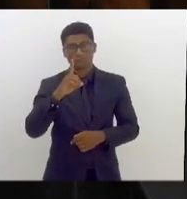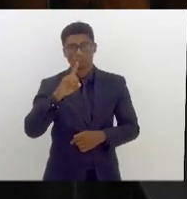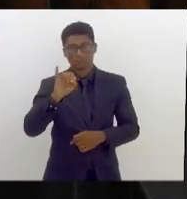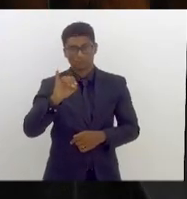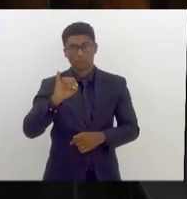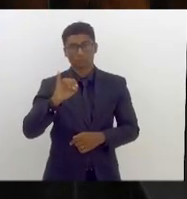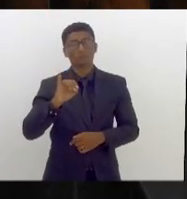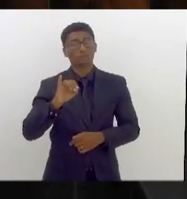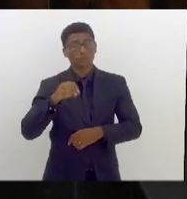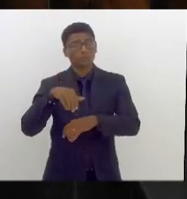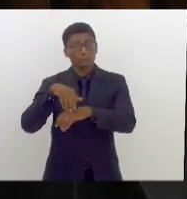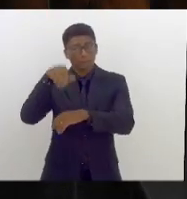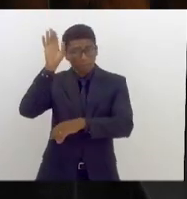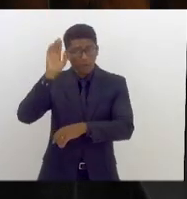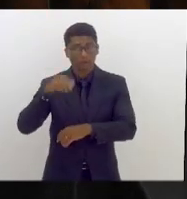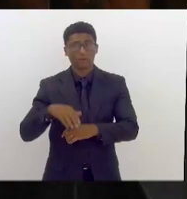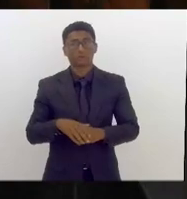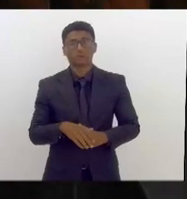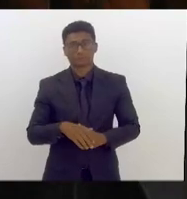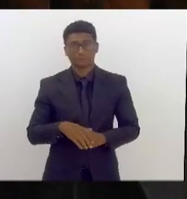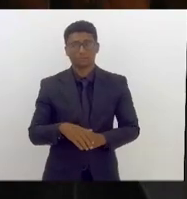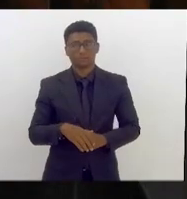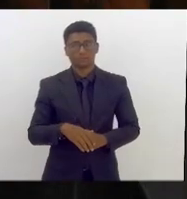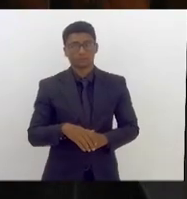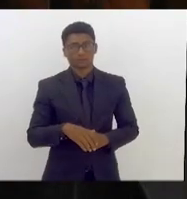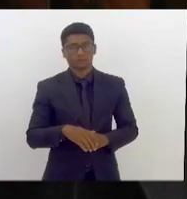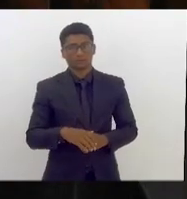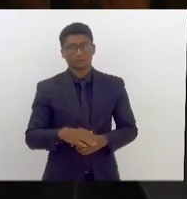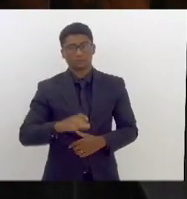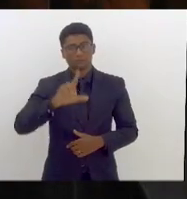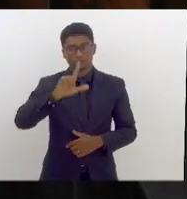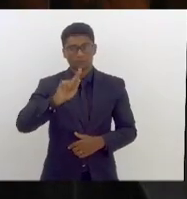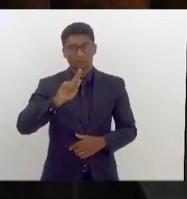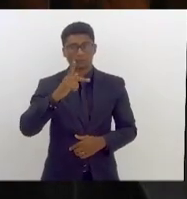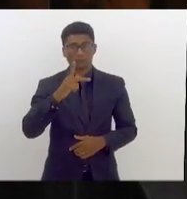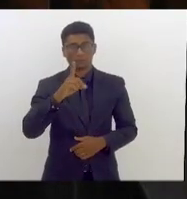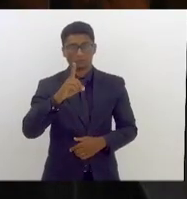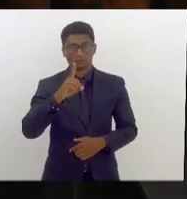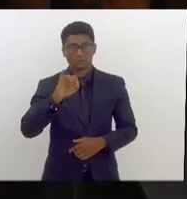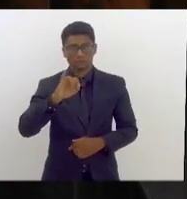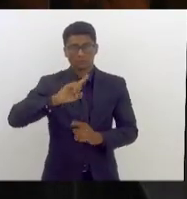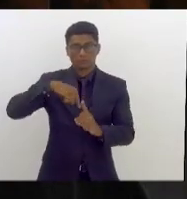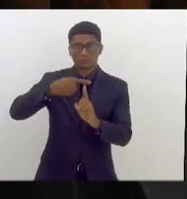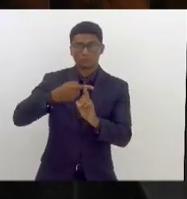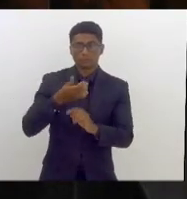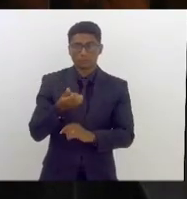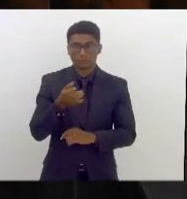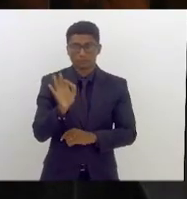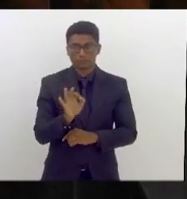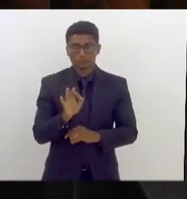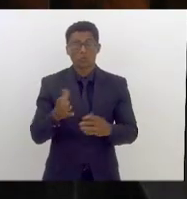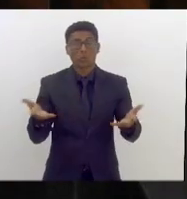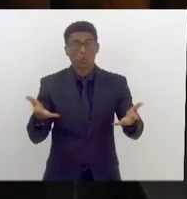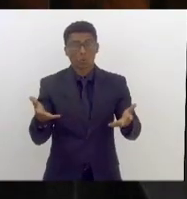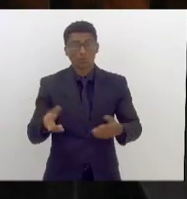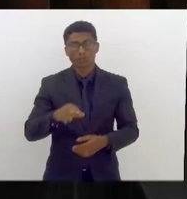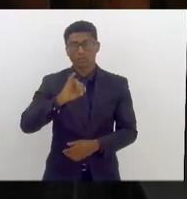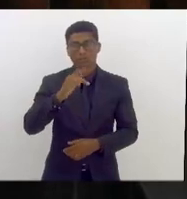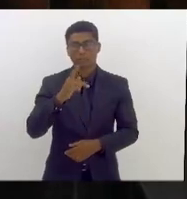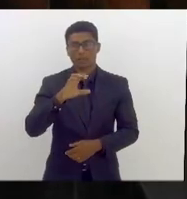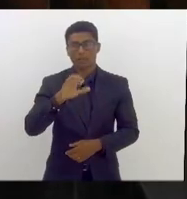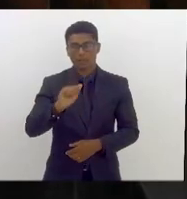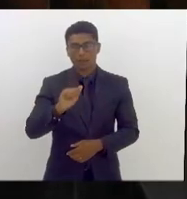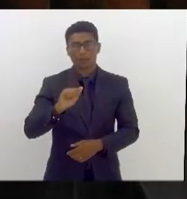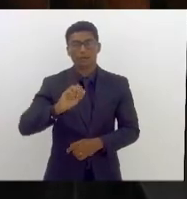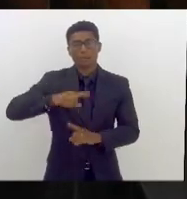Interna, que é muito maior. Na verdade, era IGPDI mais 6%. Né? Hoje é IPCA mais 4%. Ou seja, isso